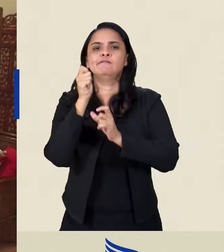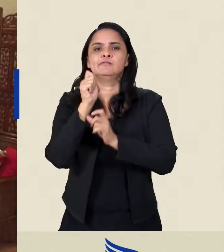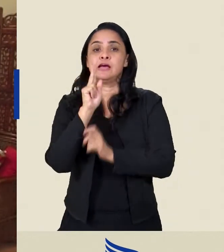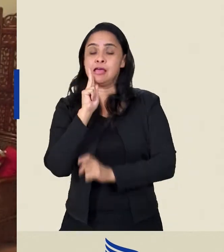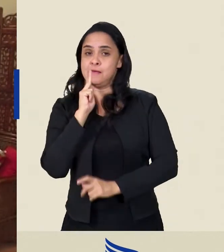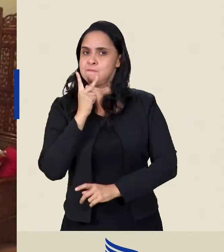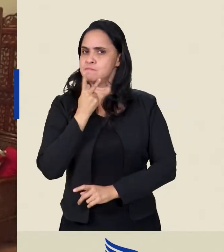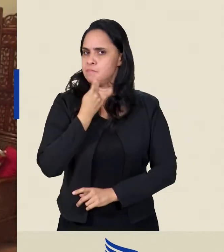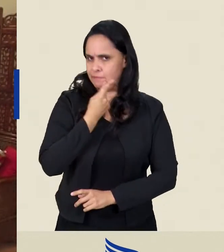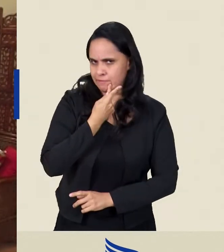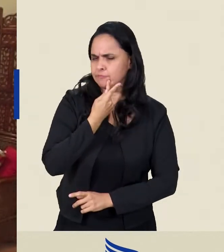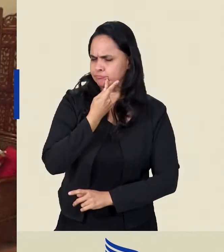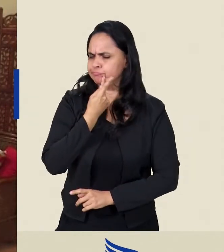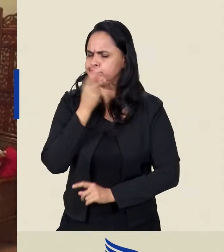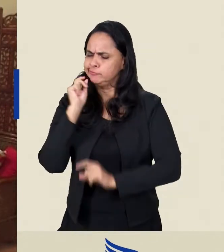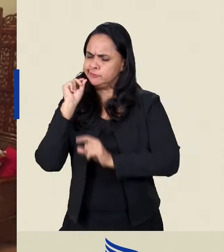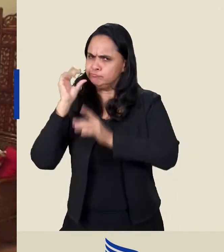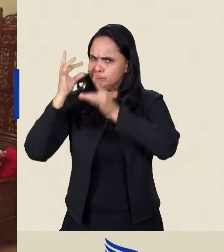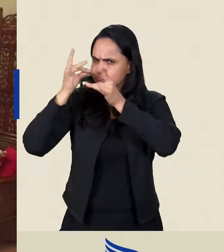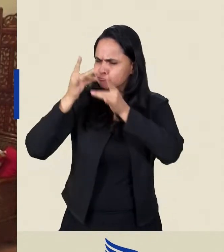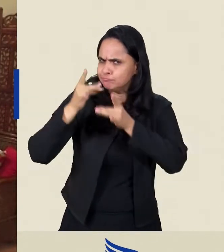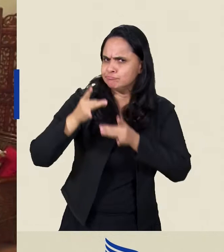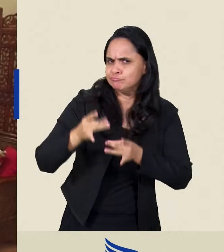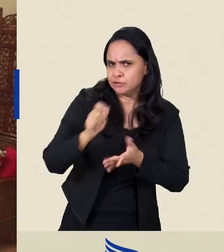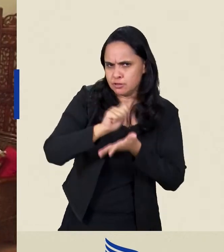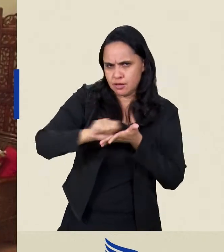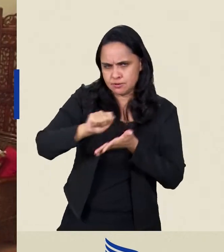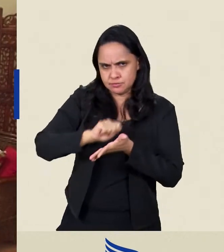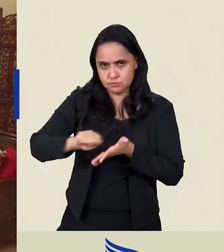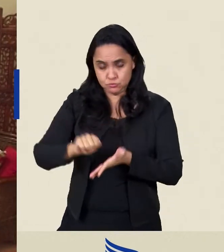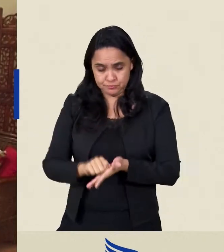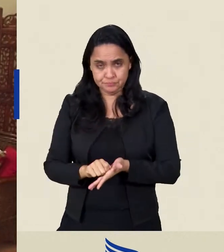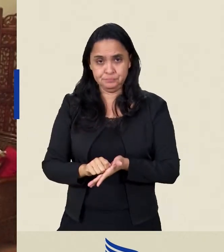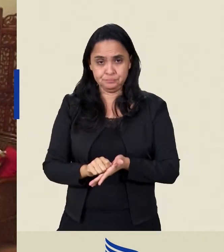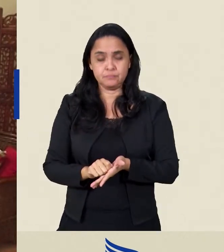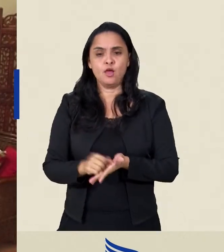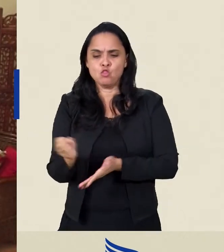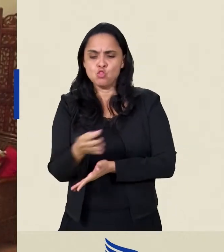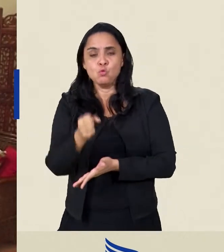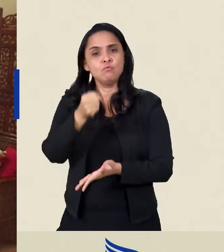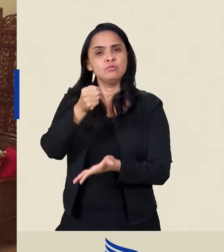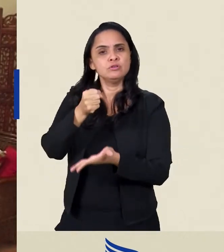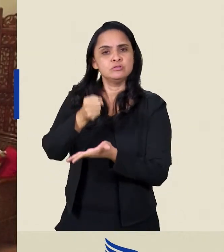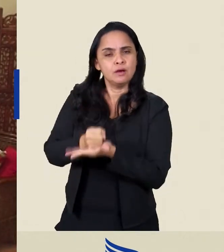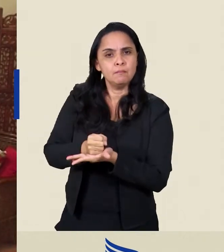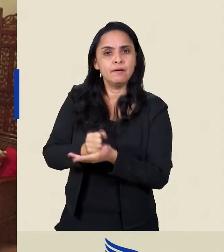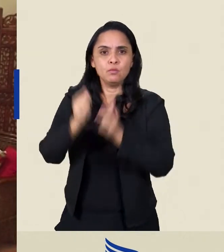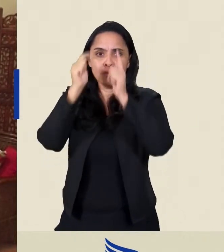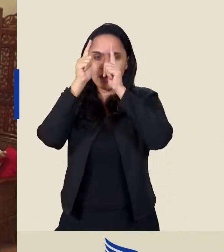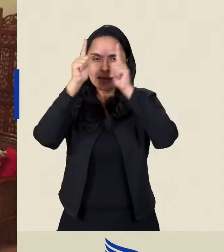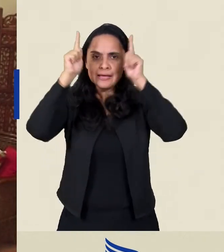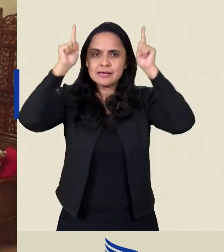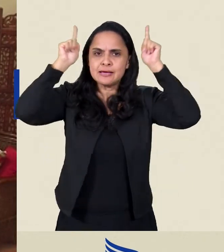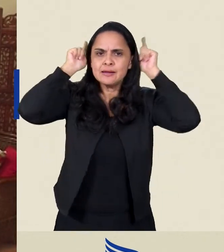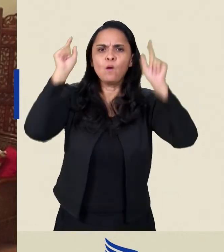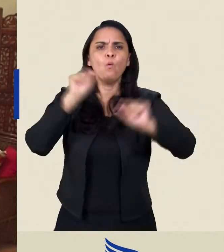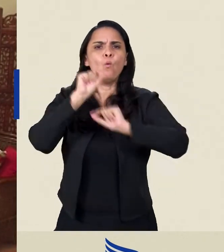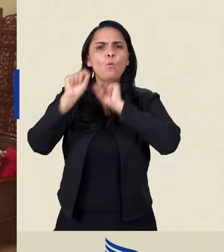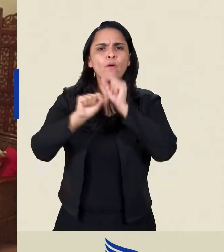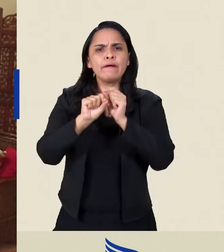hebraica. No Novo Testamento, graça, do grego charis, é associada quase exclusivamente com a figura de